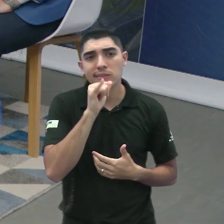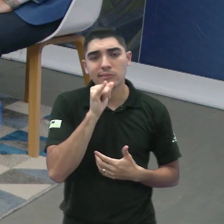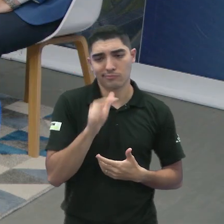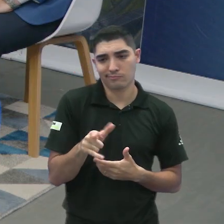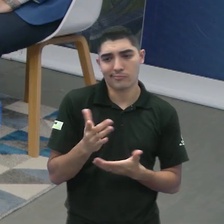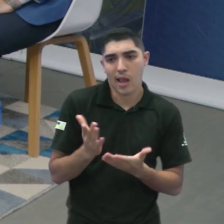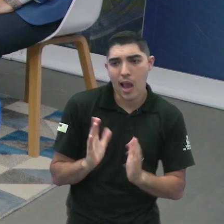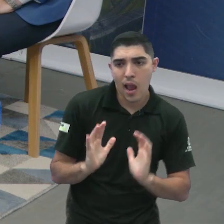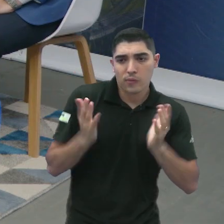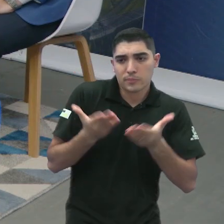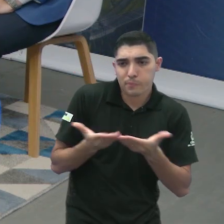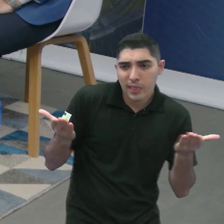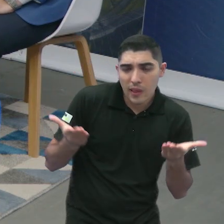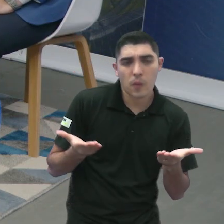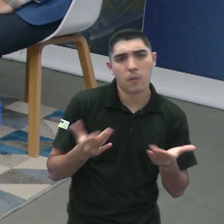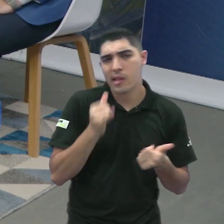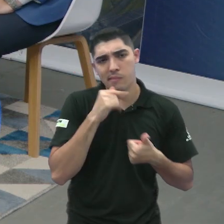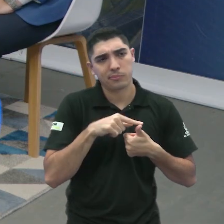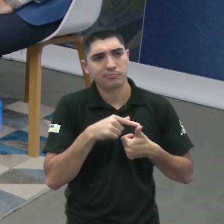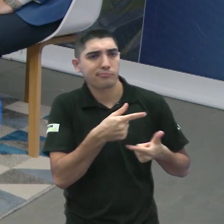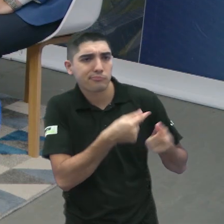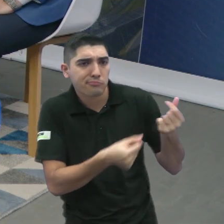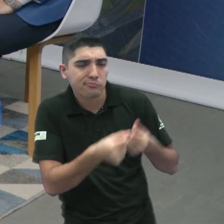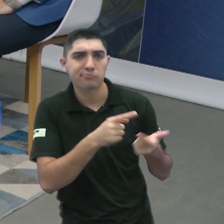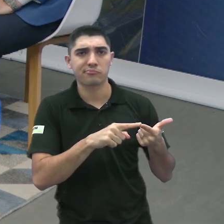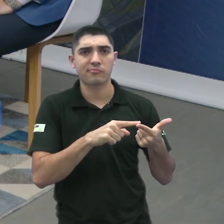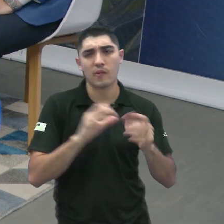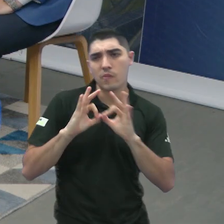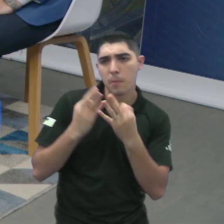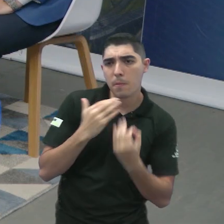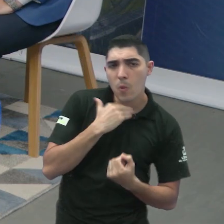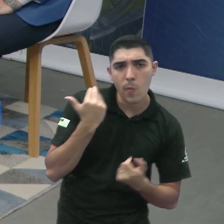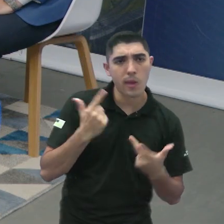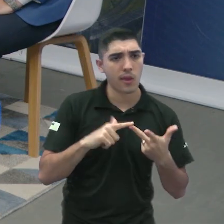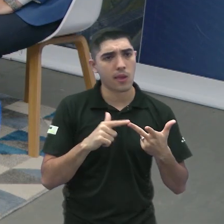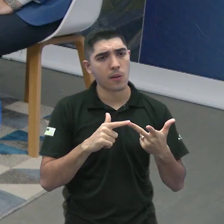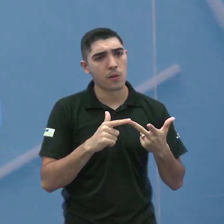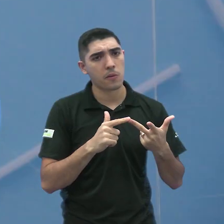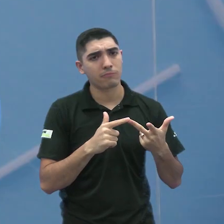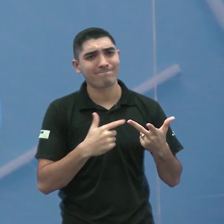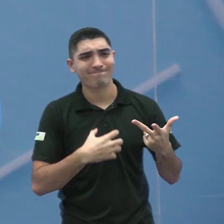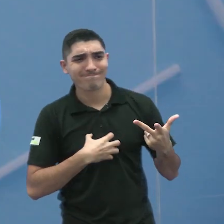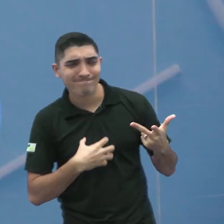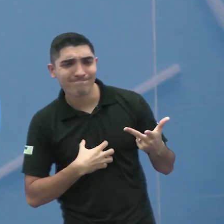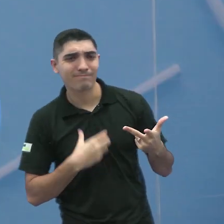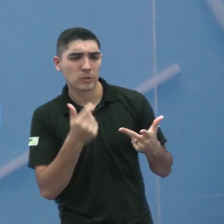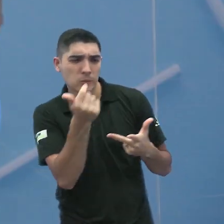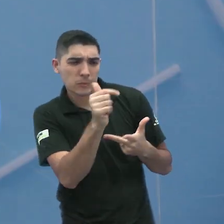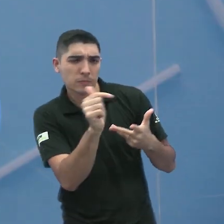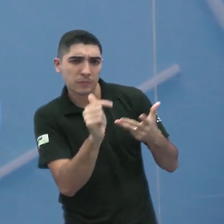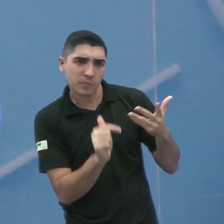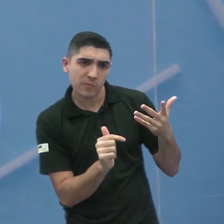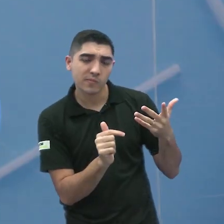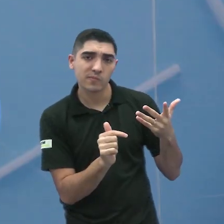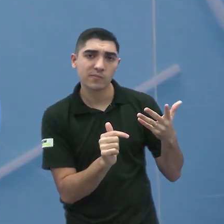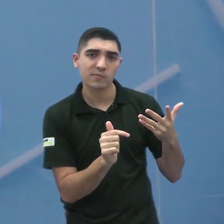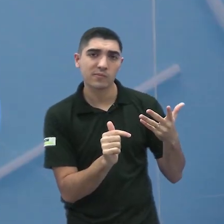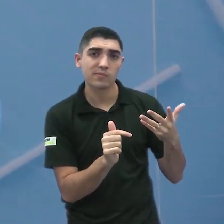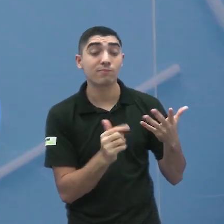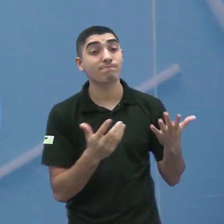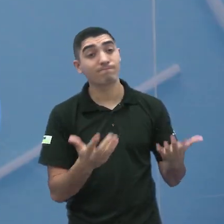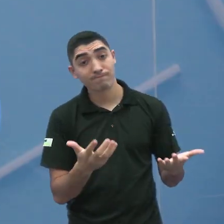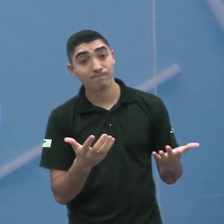uma perda, seja de qual dimensão for, financeira, familiar, uma morte pessoal, simbólica ou